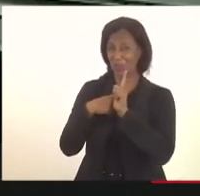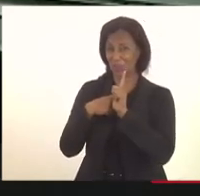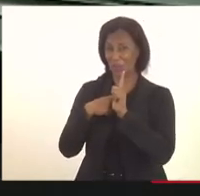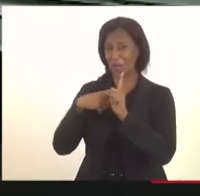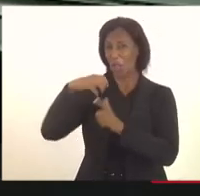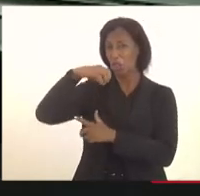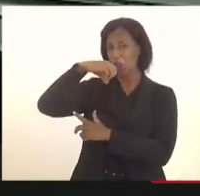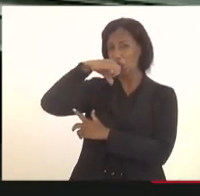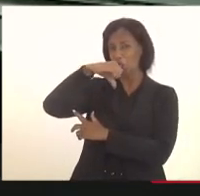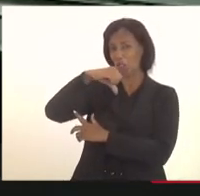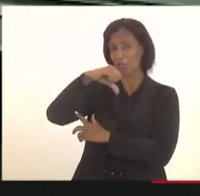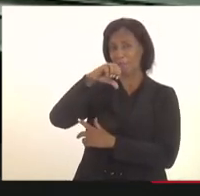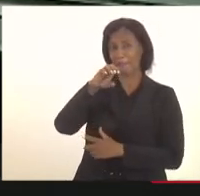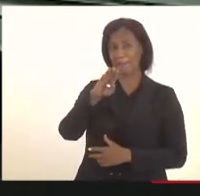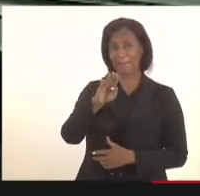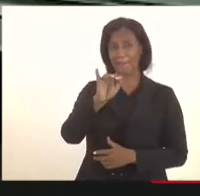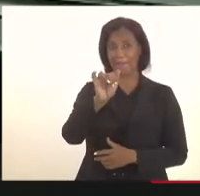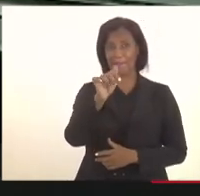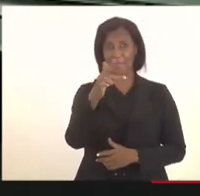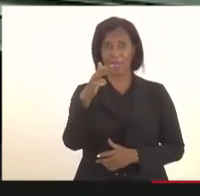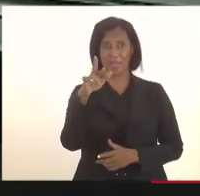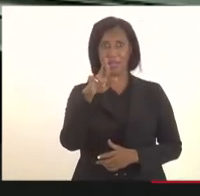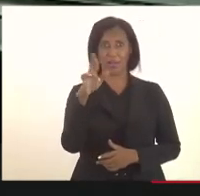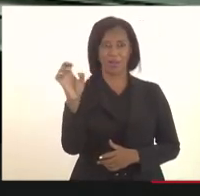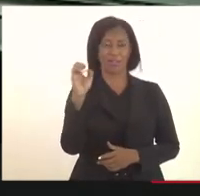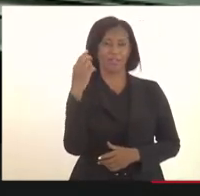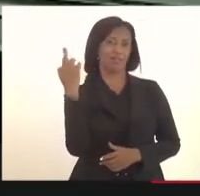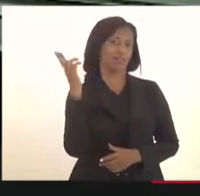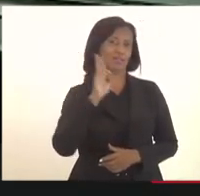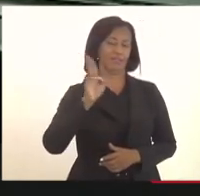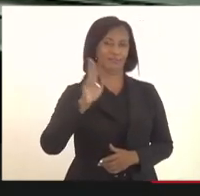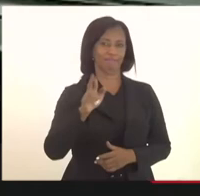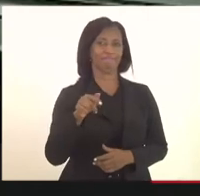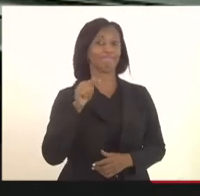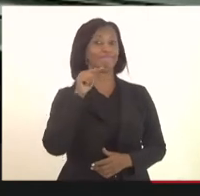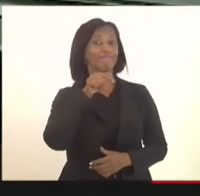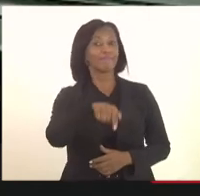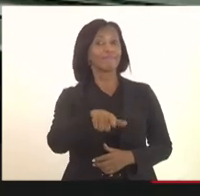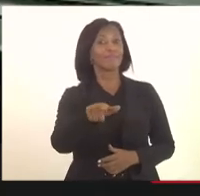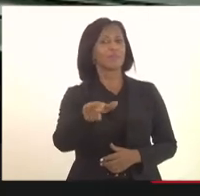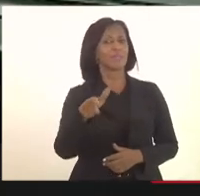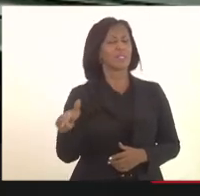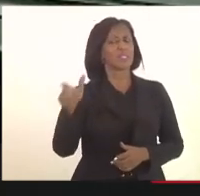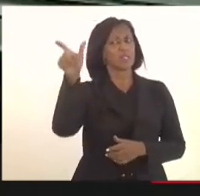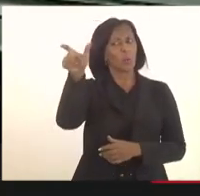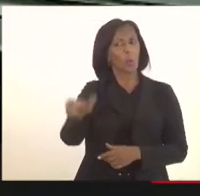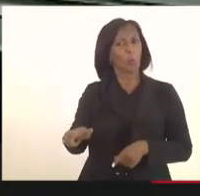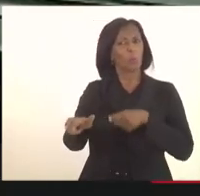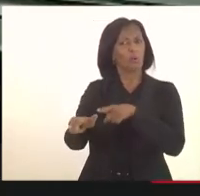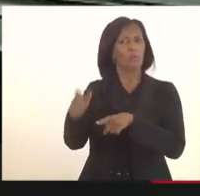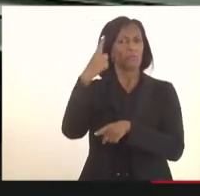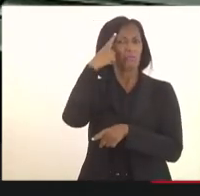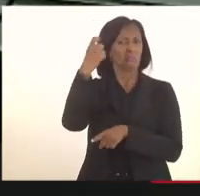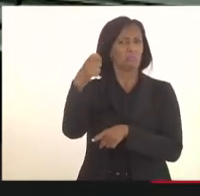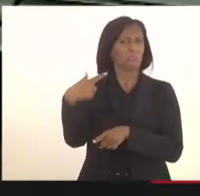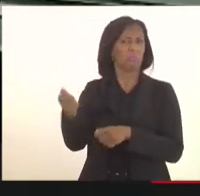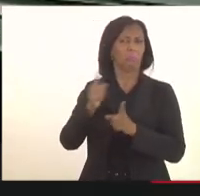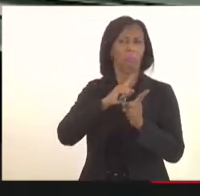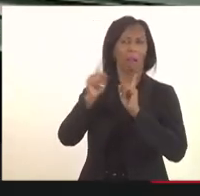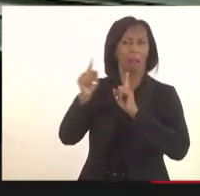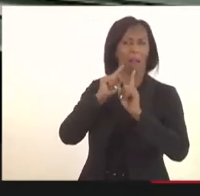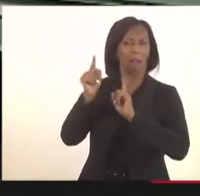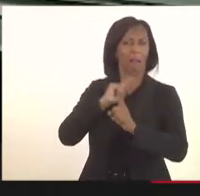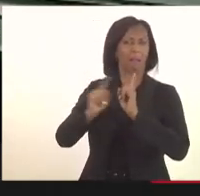de 9 bilhões de reais, sobre essa questão desse comportamento agressivo